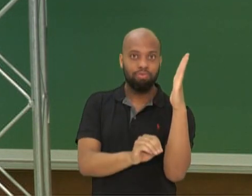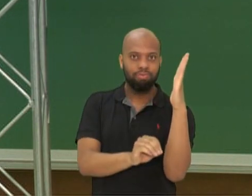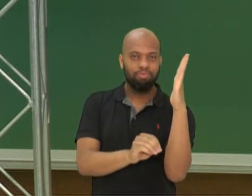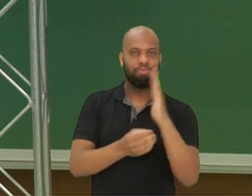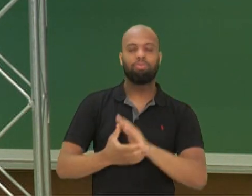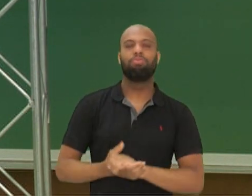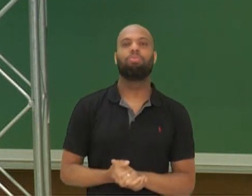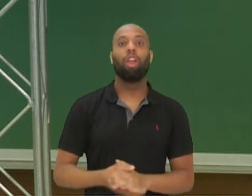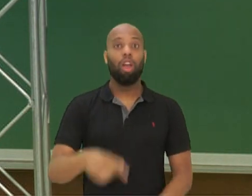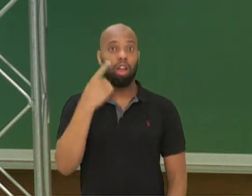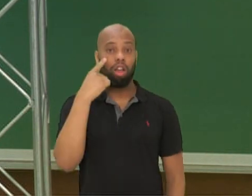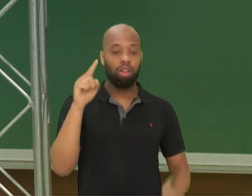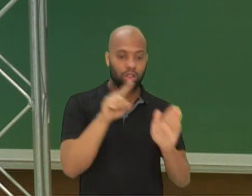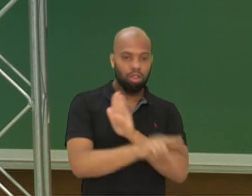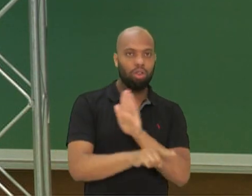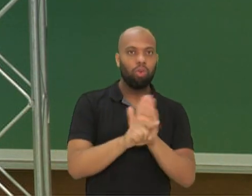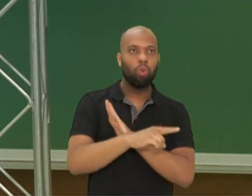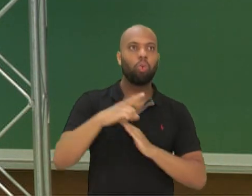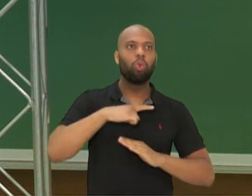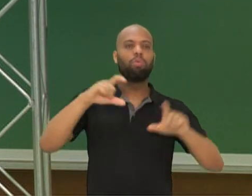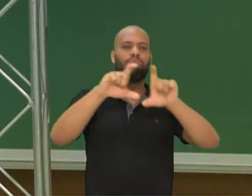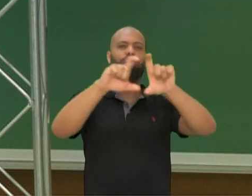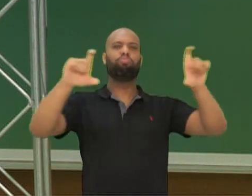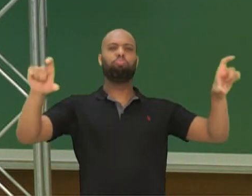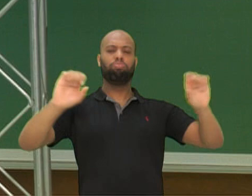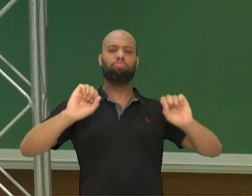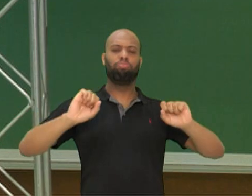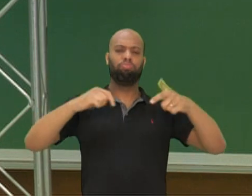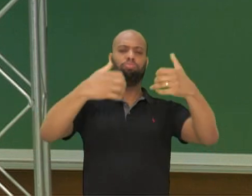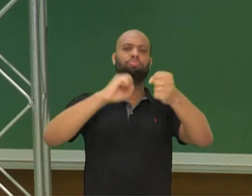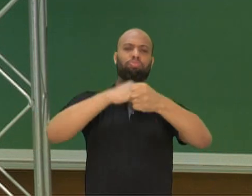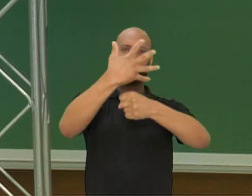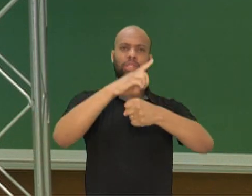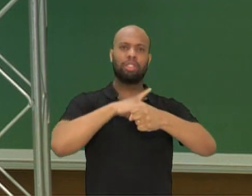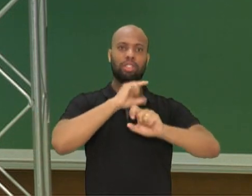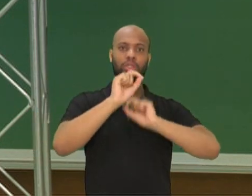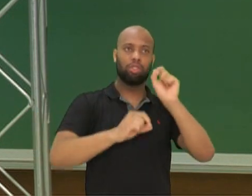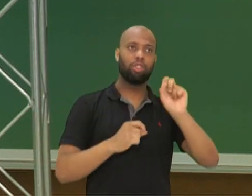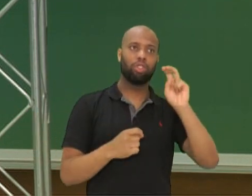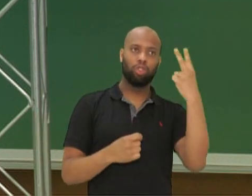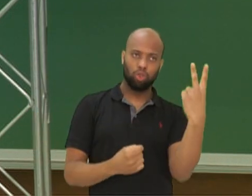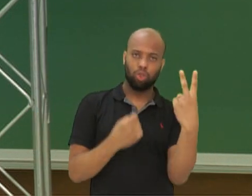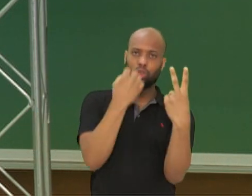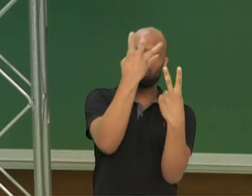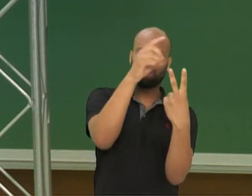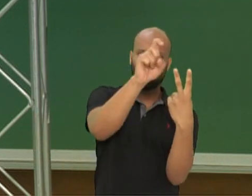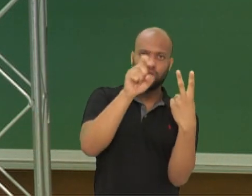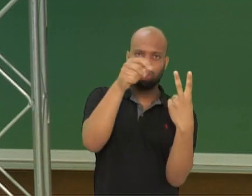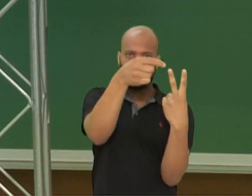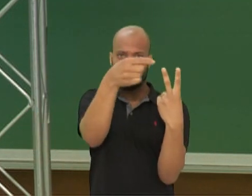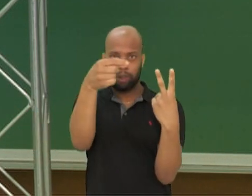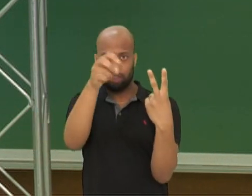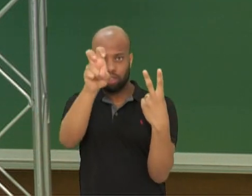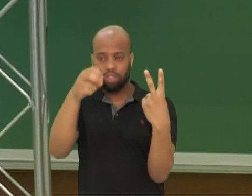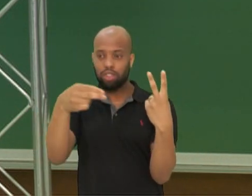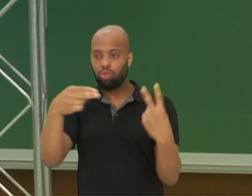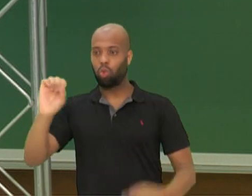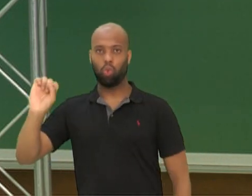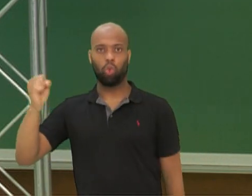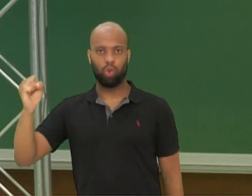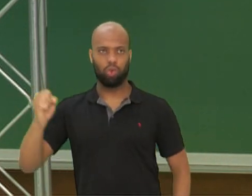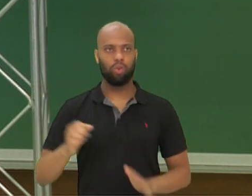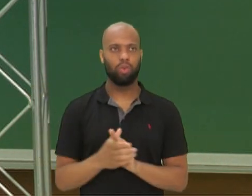só o exercício. Dada a equação exponencial definida por 2 elevado a 4x menos 5 igual a